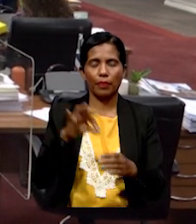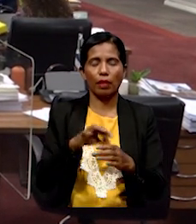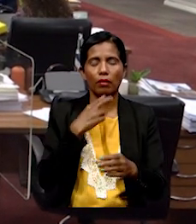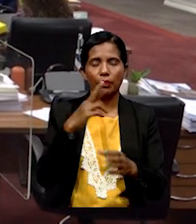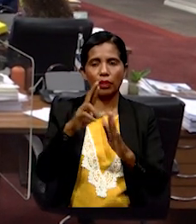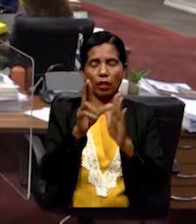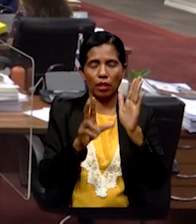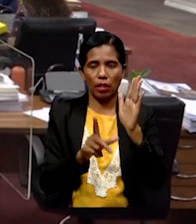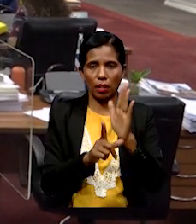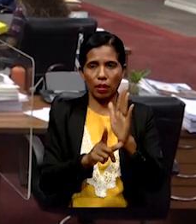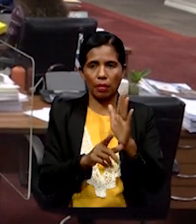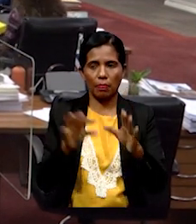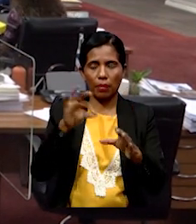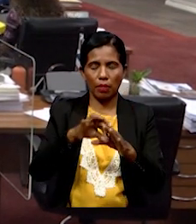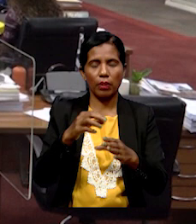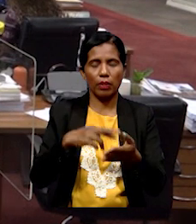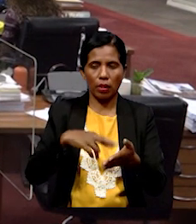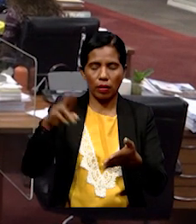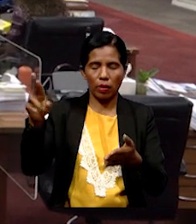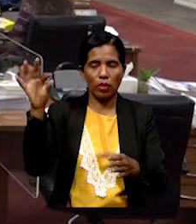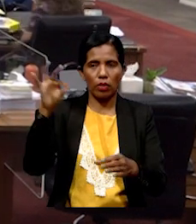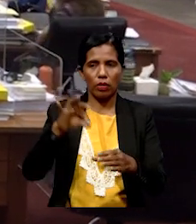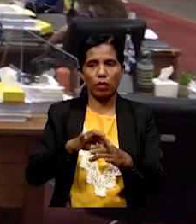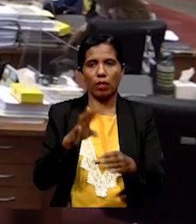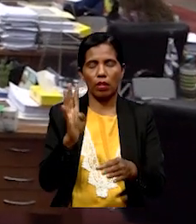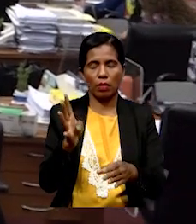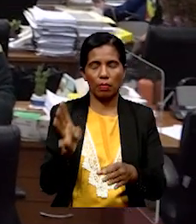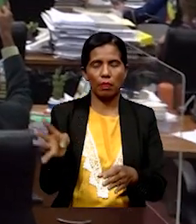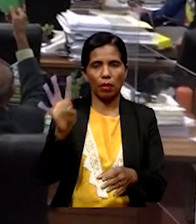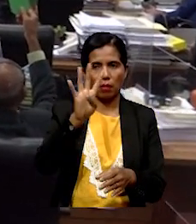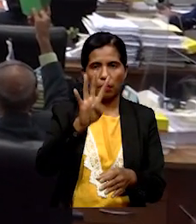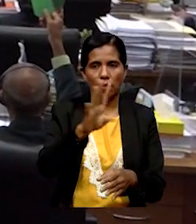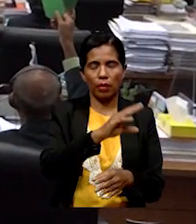no Parlamento Nacional aprova, ou votos a favor, hat nulo resin hat.